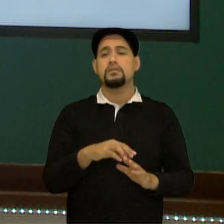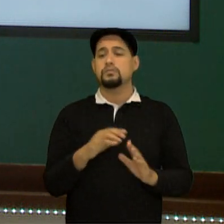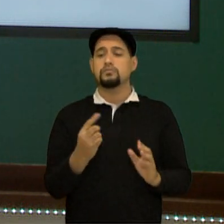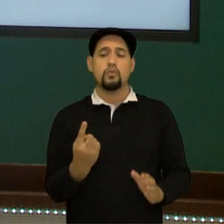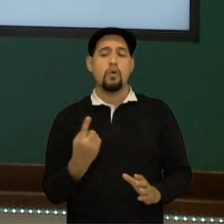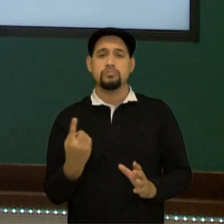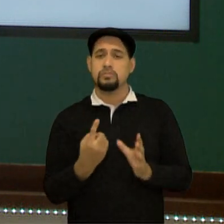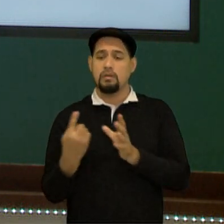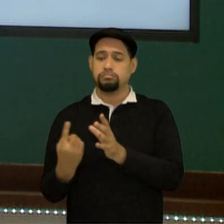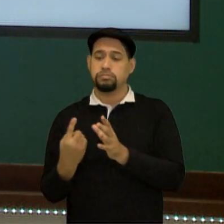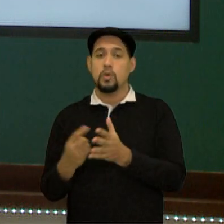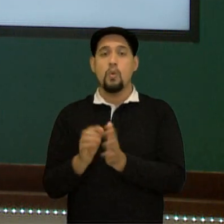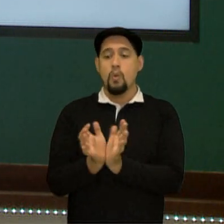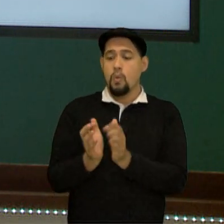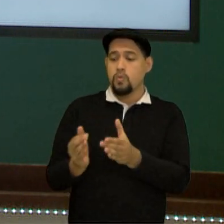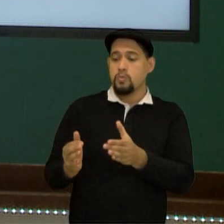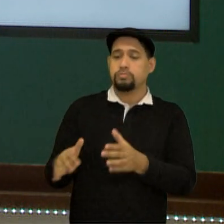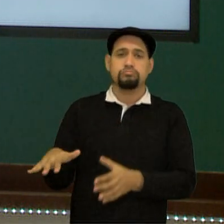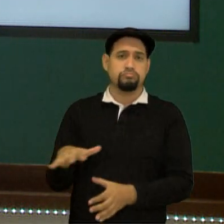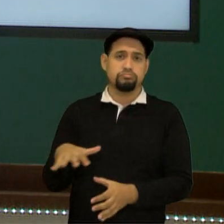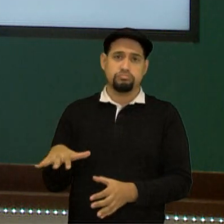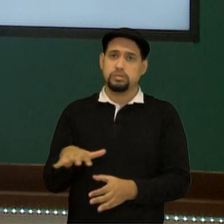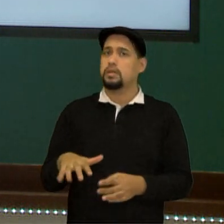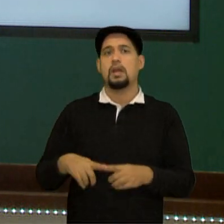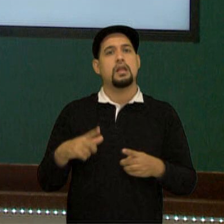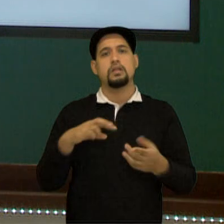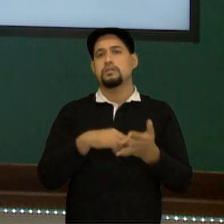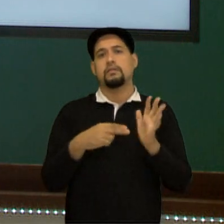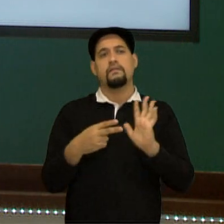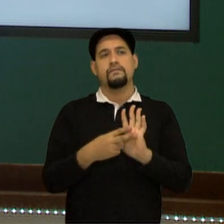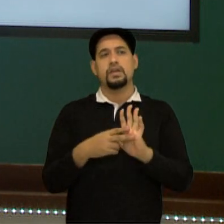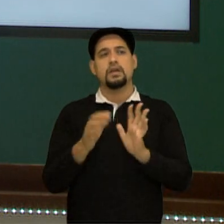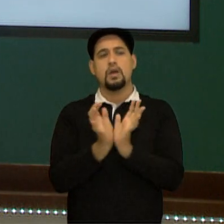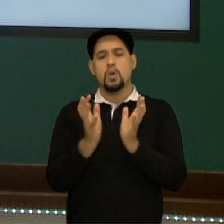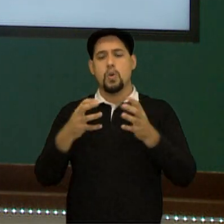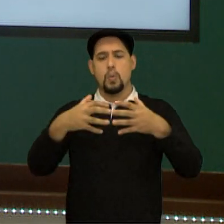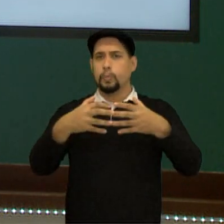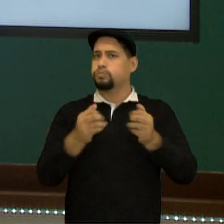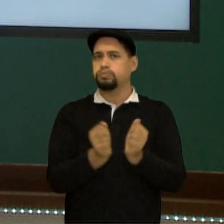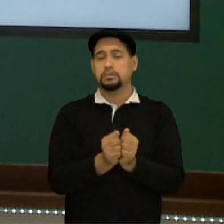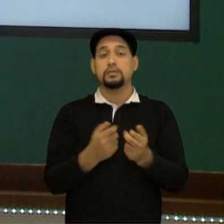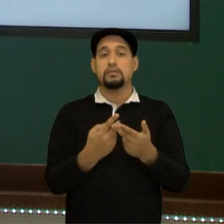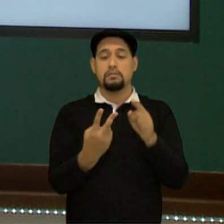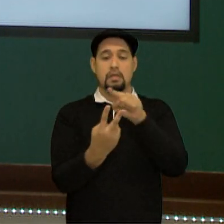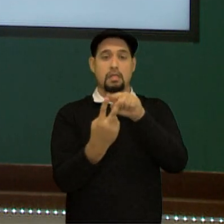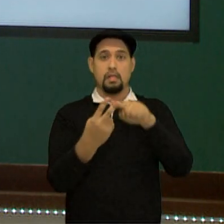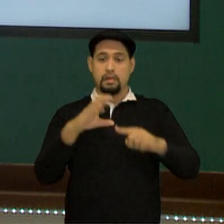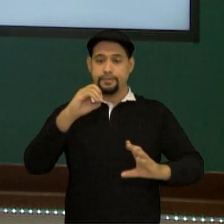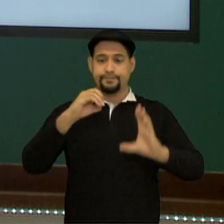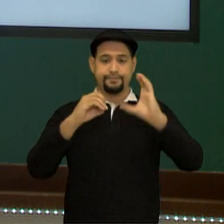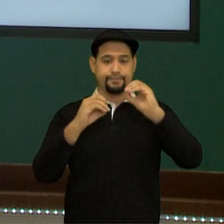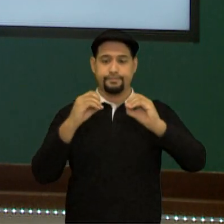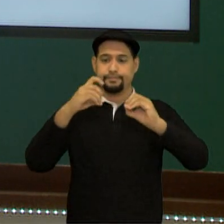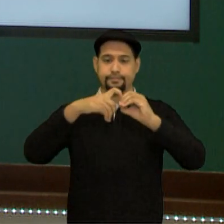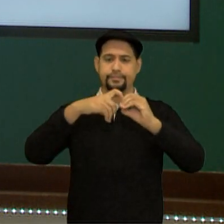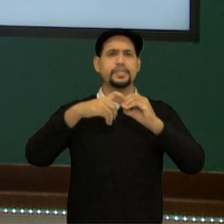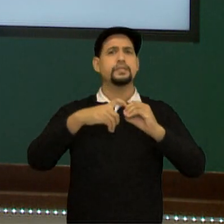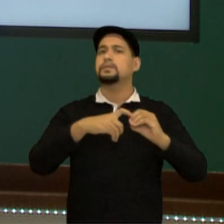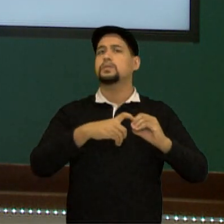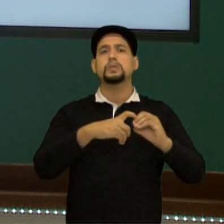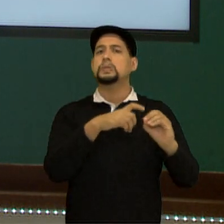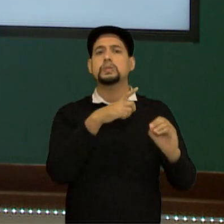Nós dizemos de núcleo isolado, ela não é de núcleos condensados. Esses 2 anéis aromáticos não